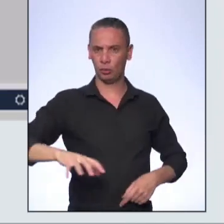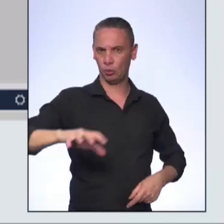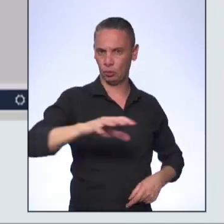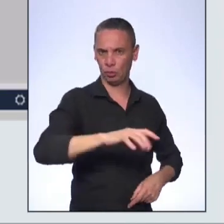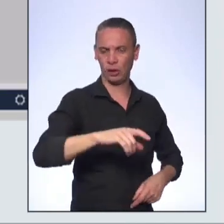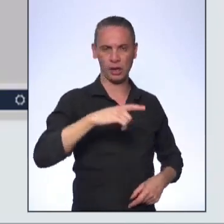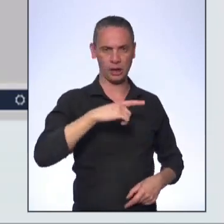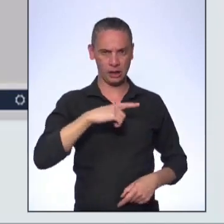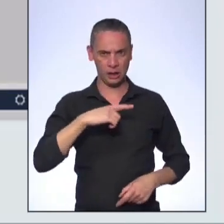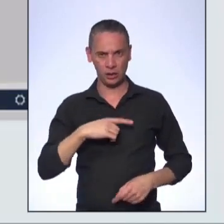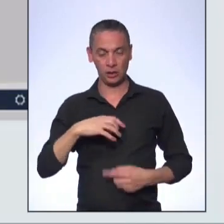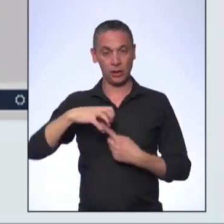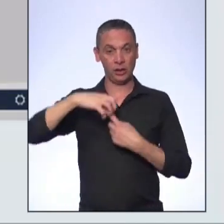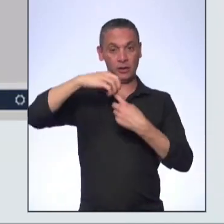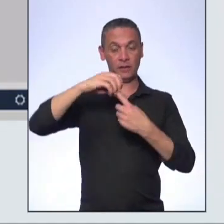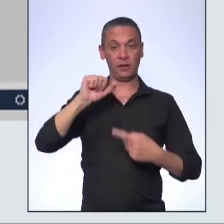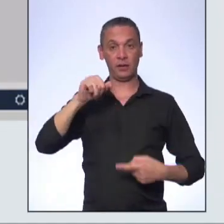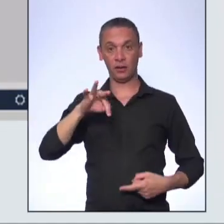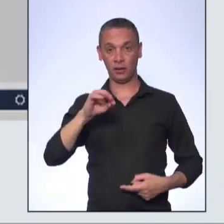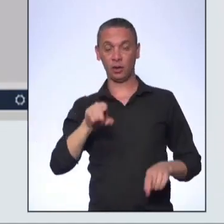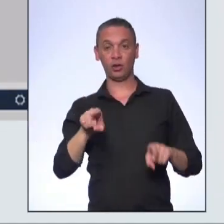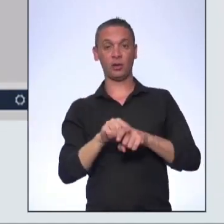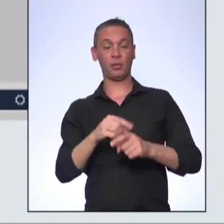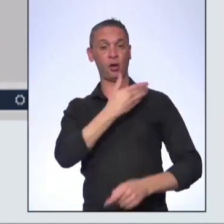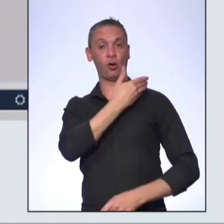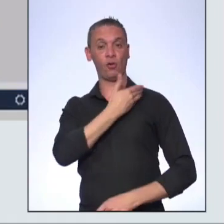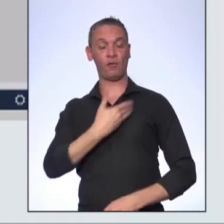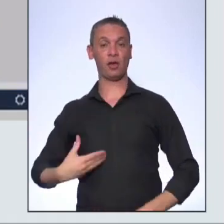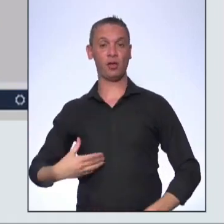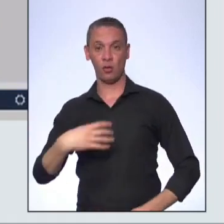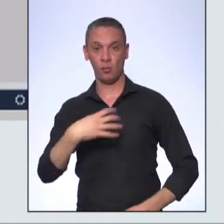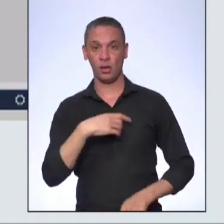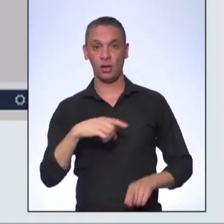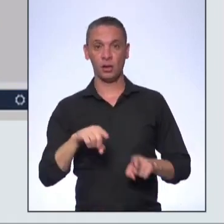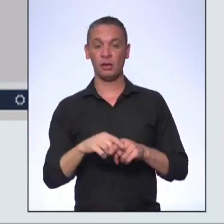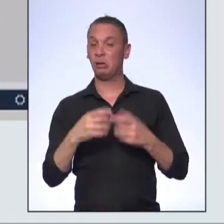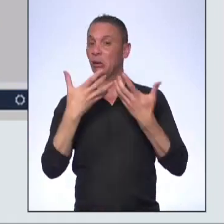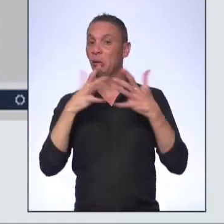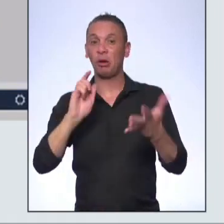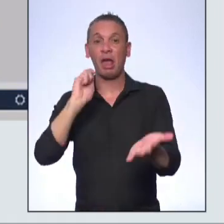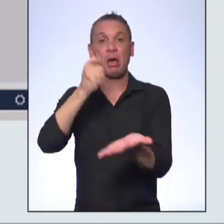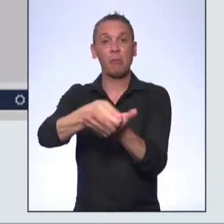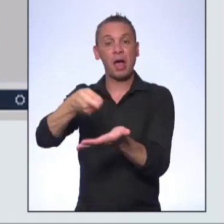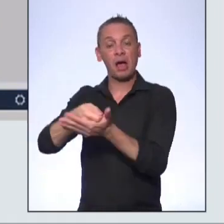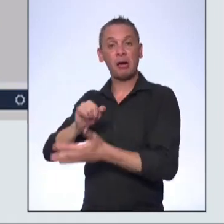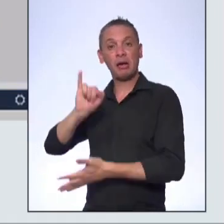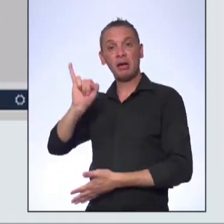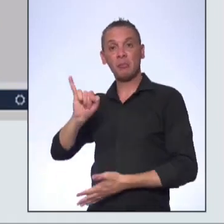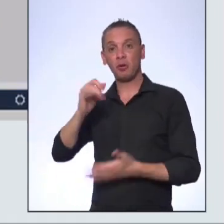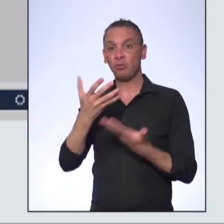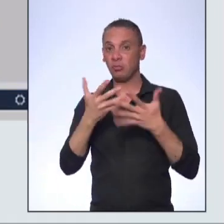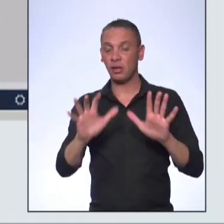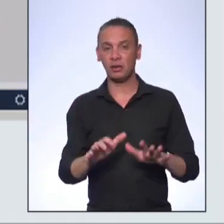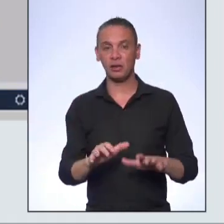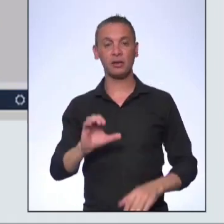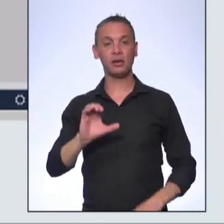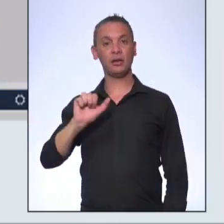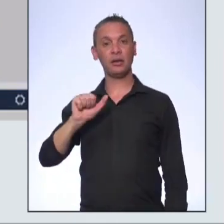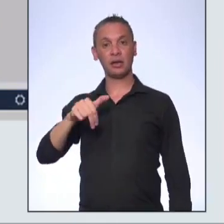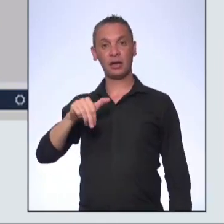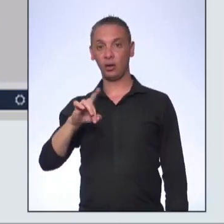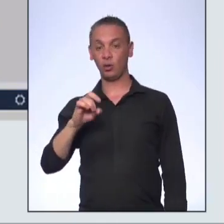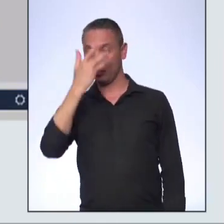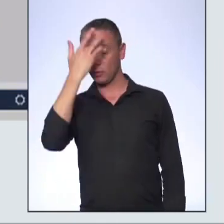Antônio Conselheiro e o governo da Bahia, como, por exemplo, a recusa em pagar os impostos, Canudos ganhou repercussão